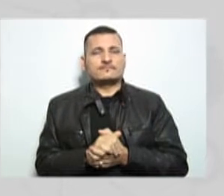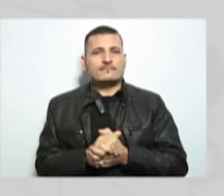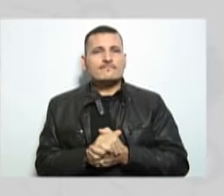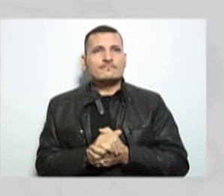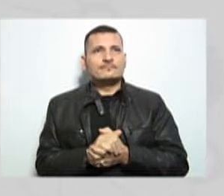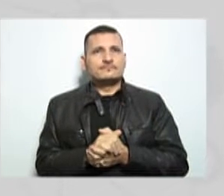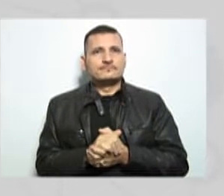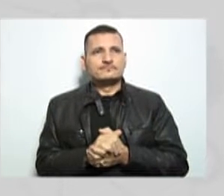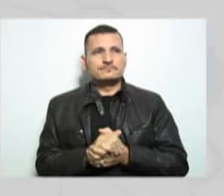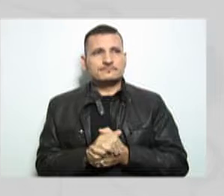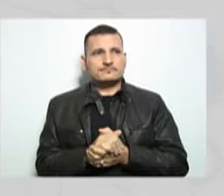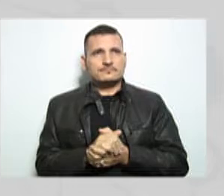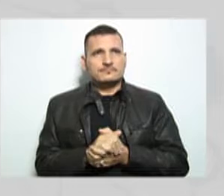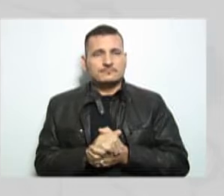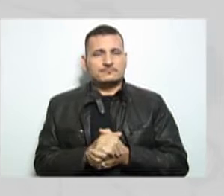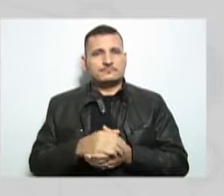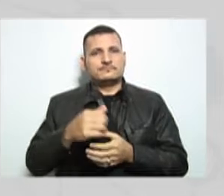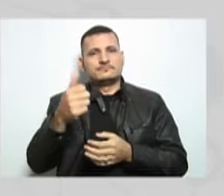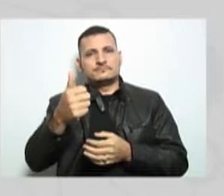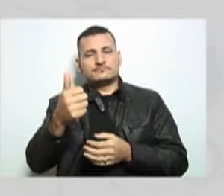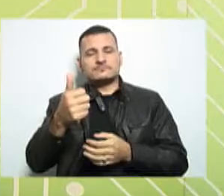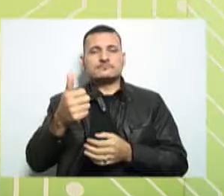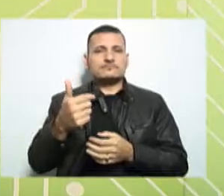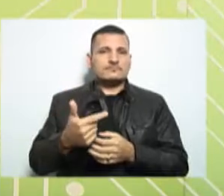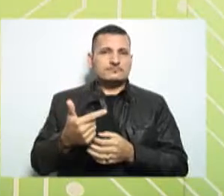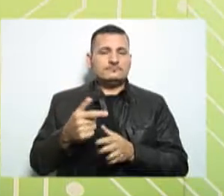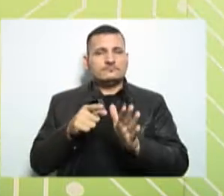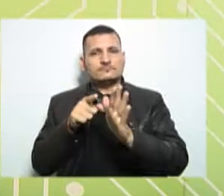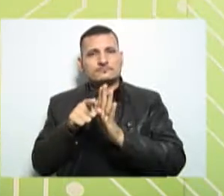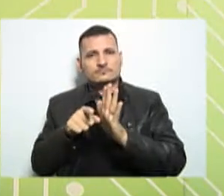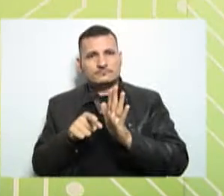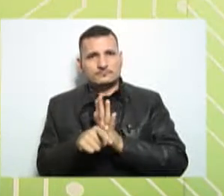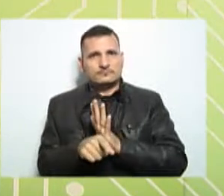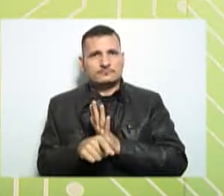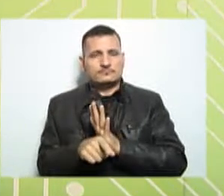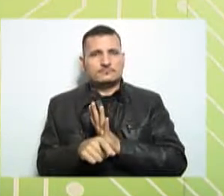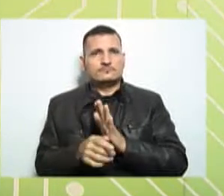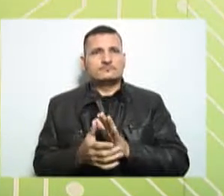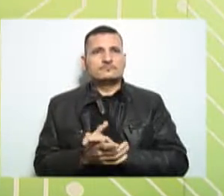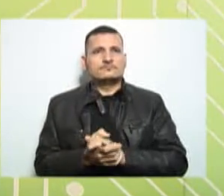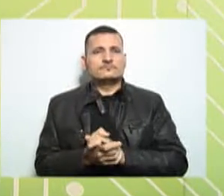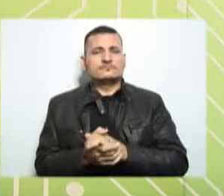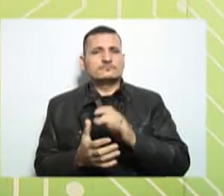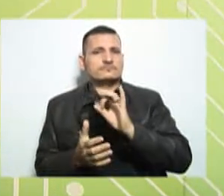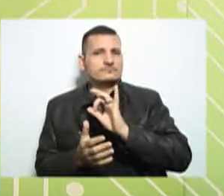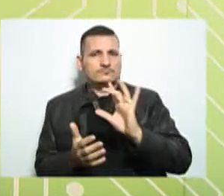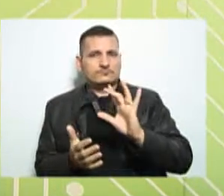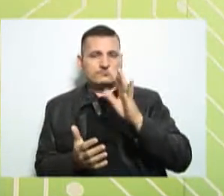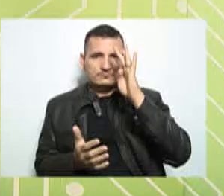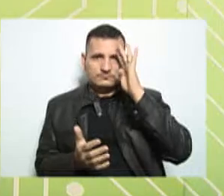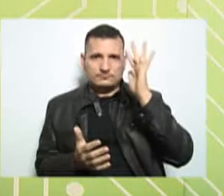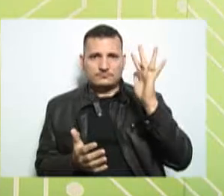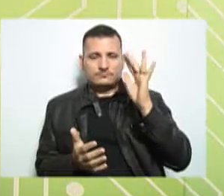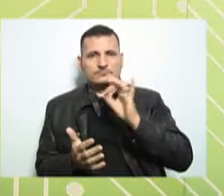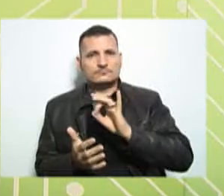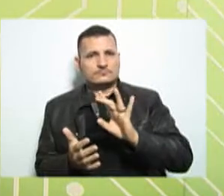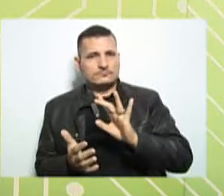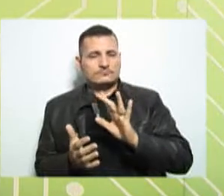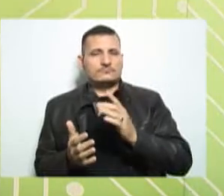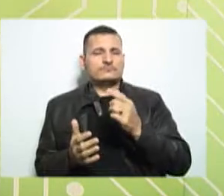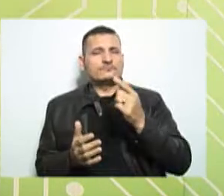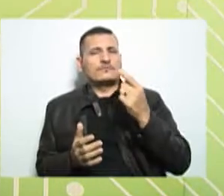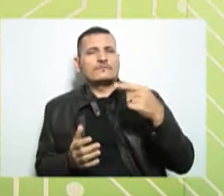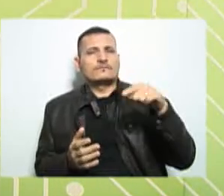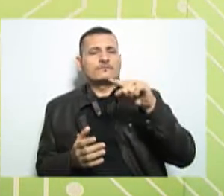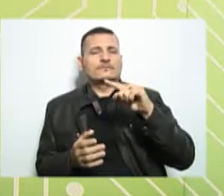Pessoal, a questão 1 e a questão 2 era somente teoria, para vocês